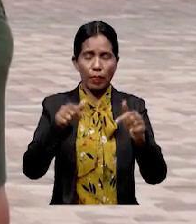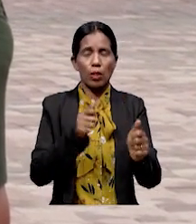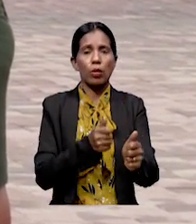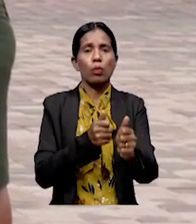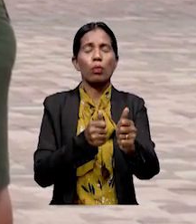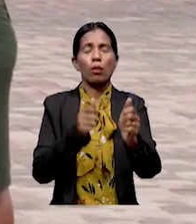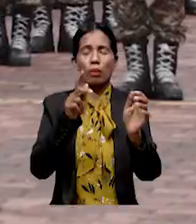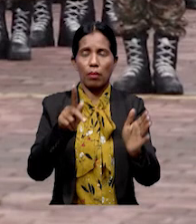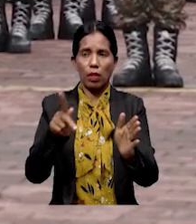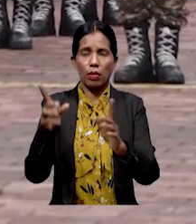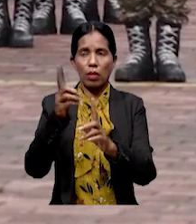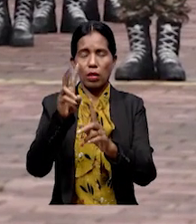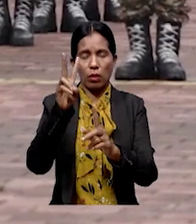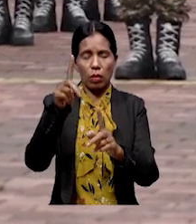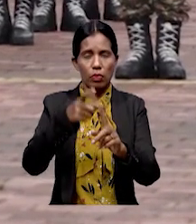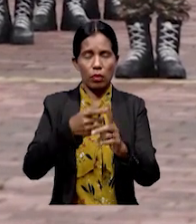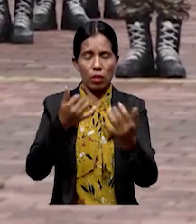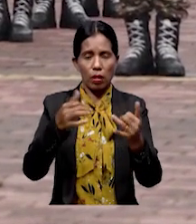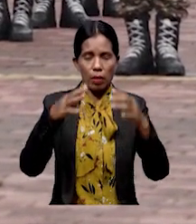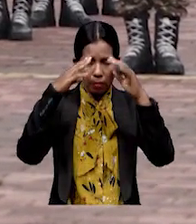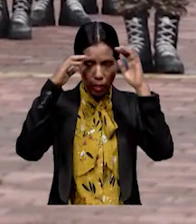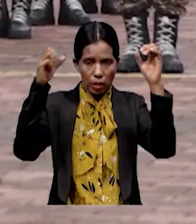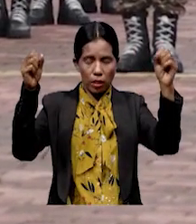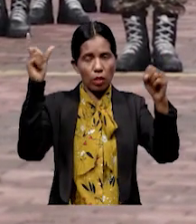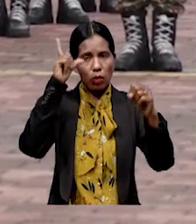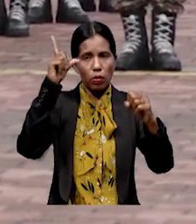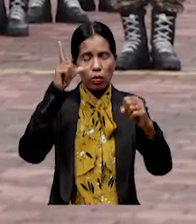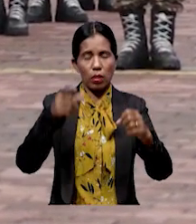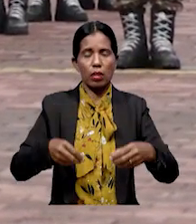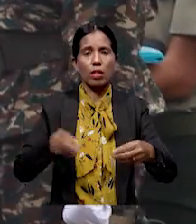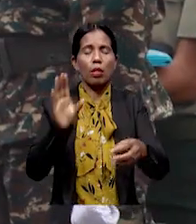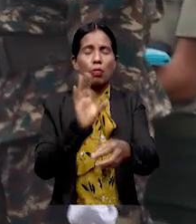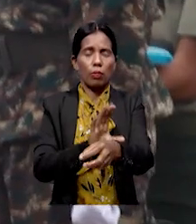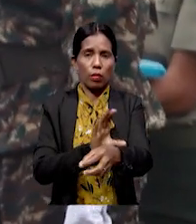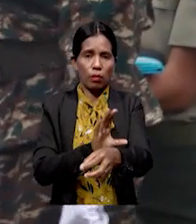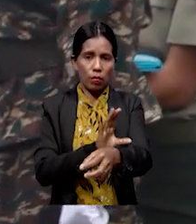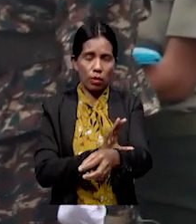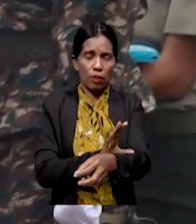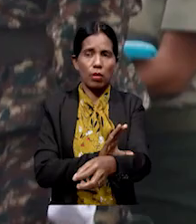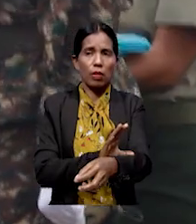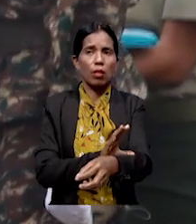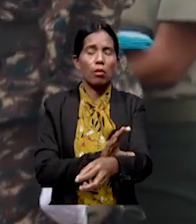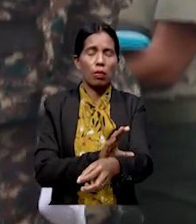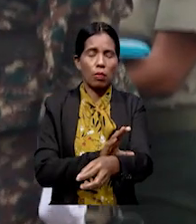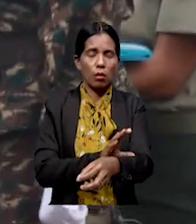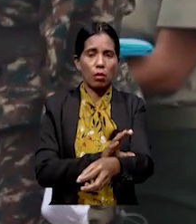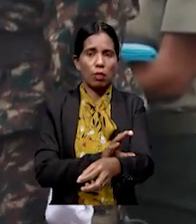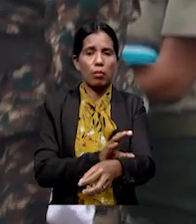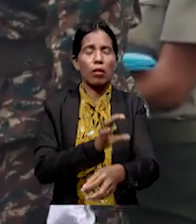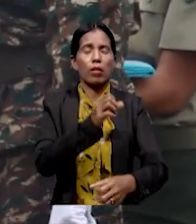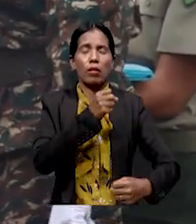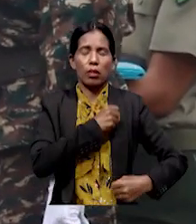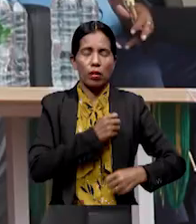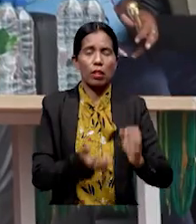relorong rua fulang né, Presidente da República Francisco Guterres Lolo, se promove Falo Ratelak, o se cargo Major-General, ba